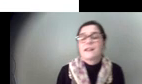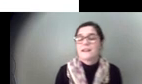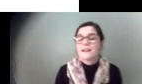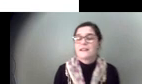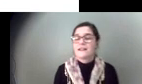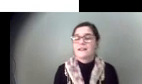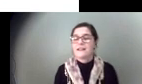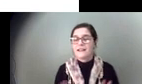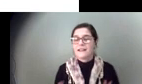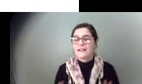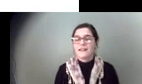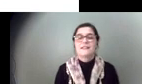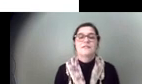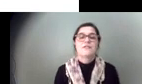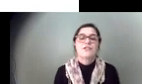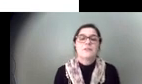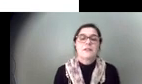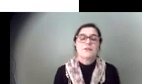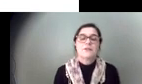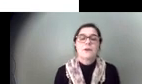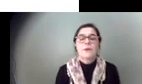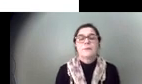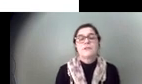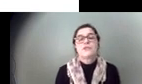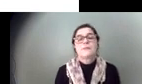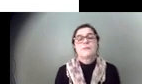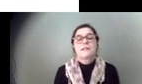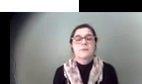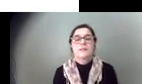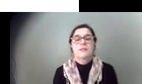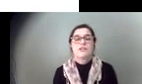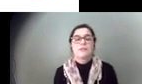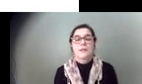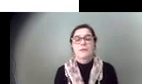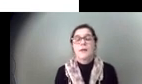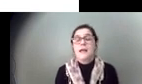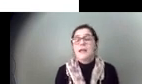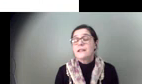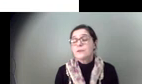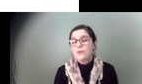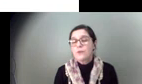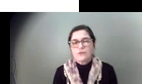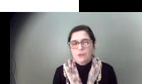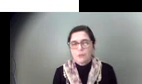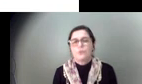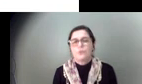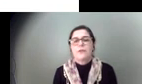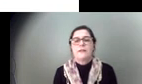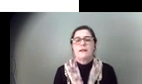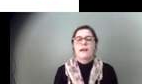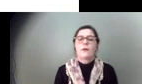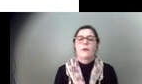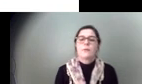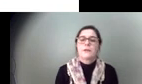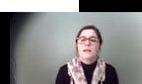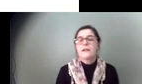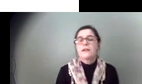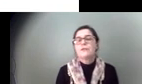fazer né, esse fechamento agora para a gente pensar no replanejamento. Então, o nosso segundo item